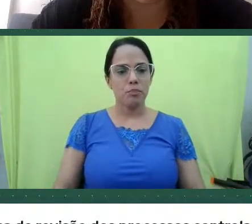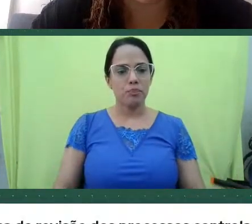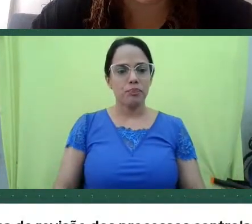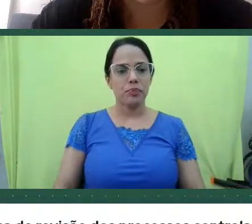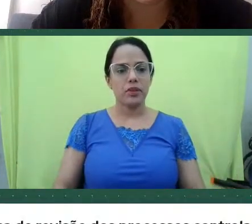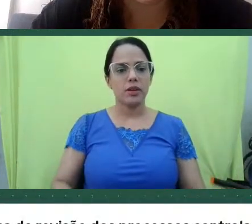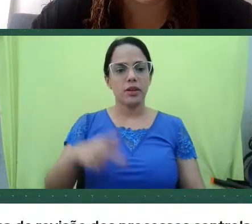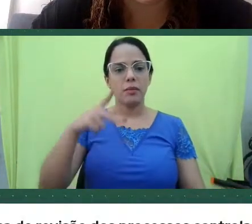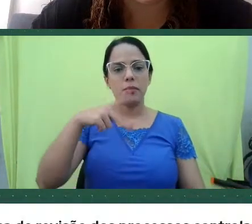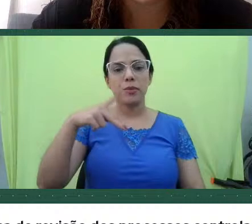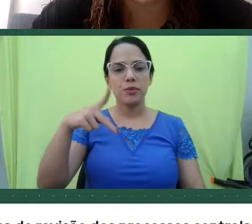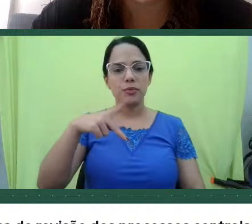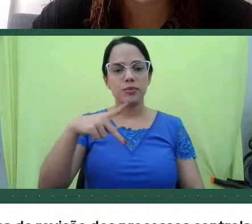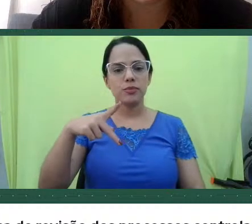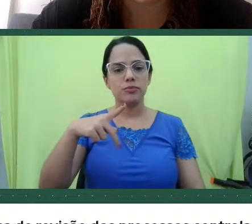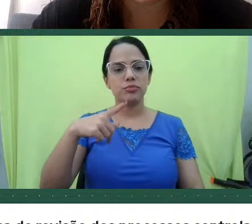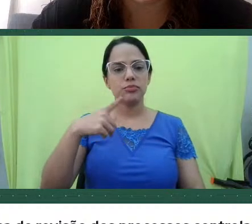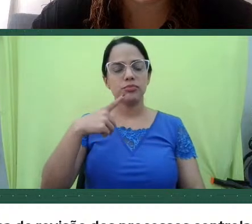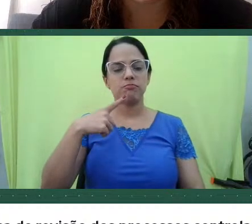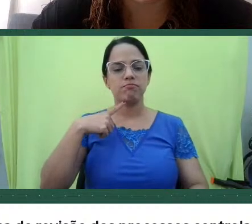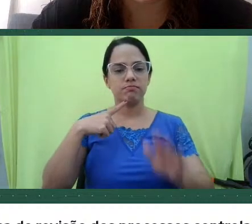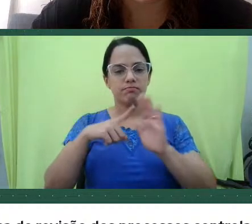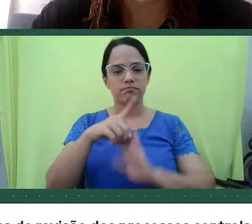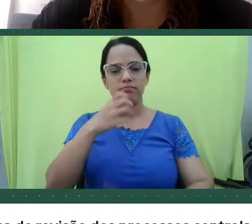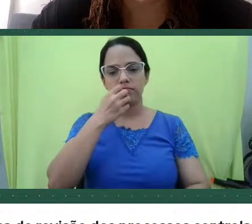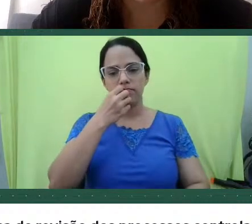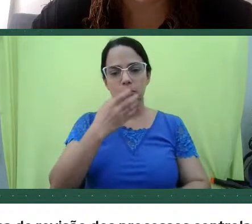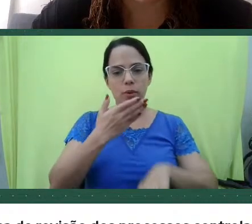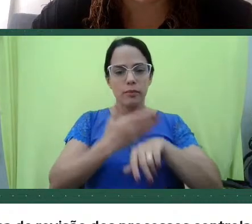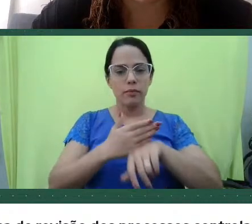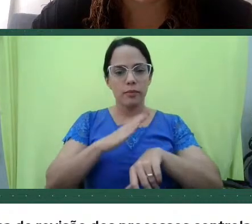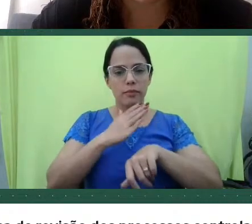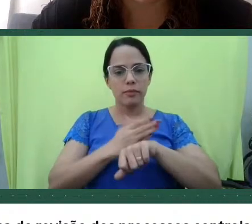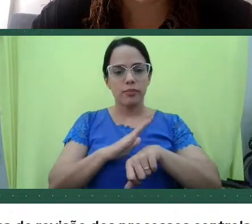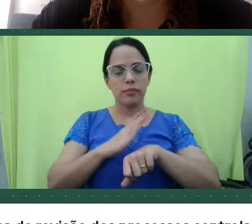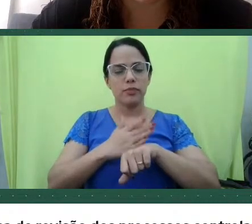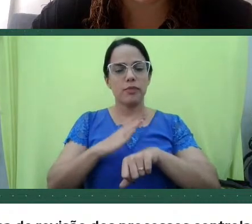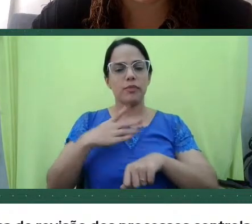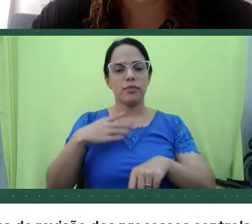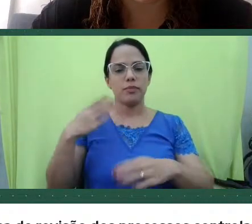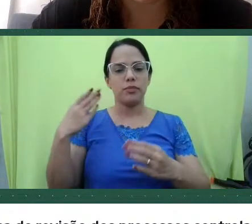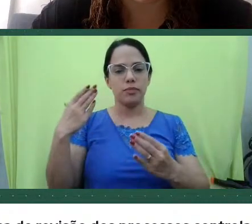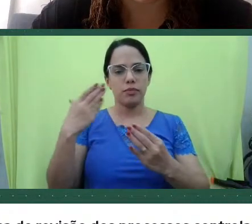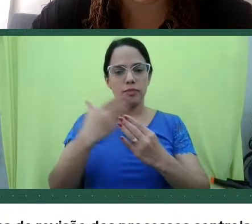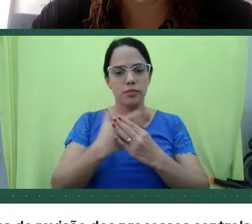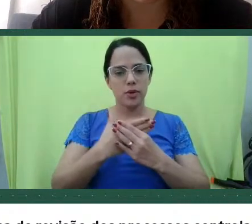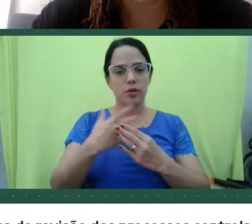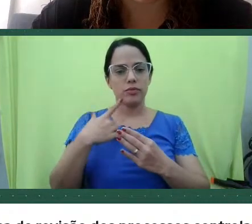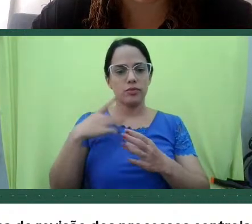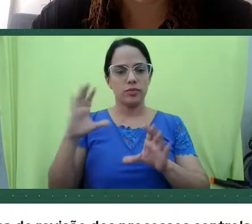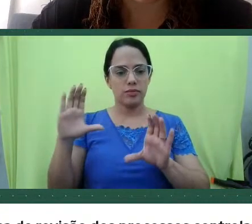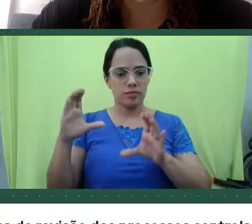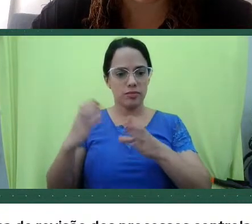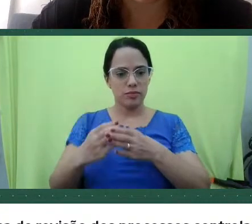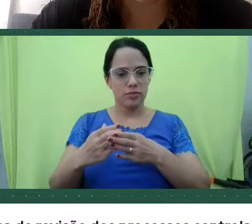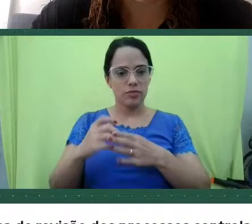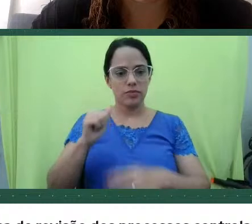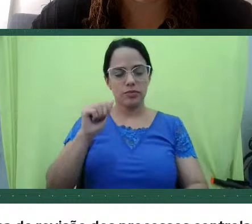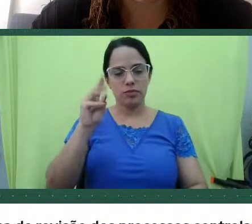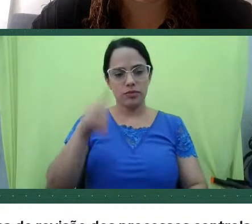penso que uma boa prática de revisão dos processos controlados no SAMI seria a administração